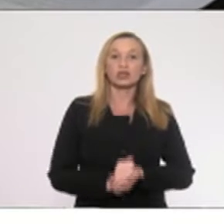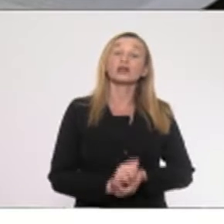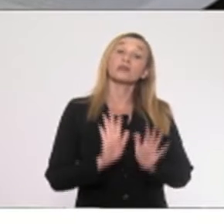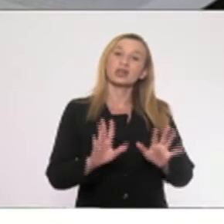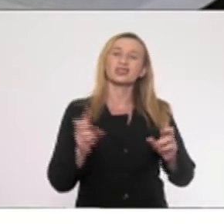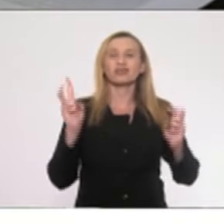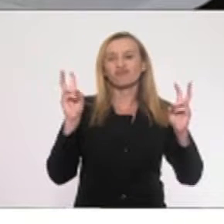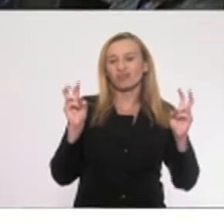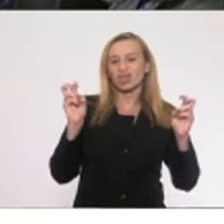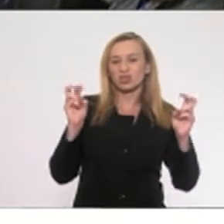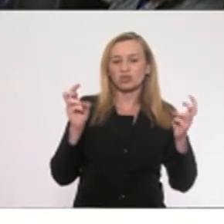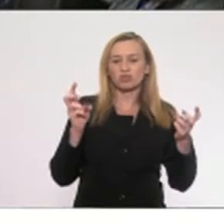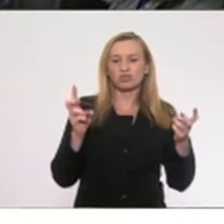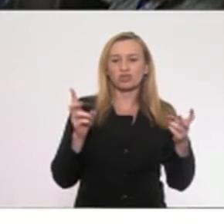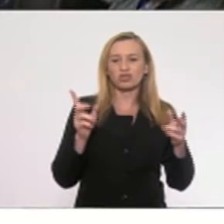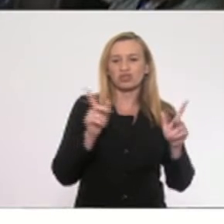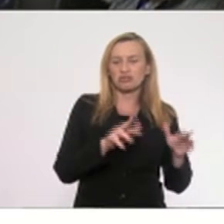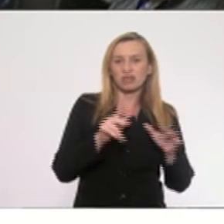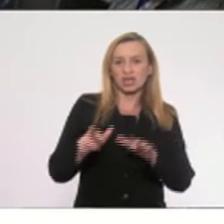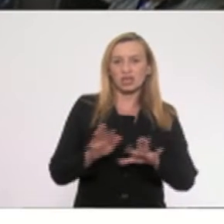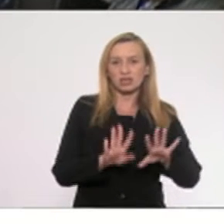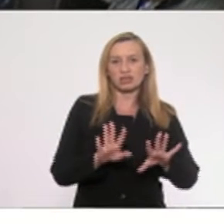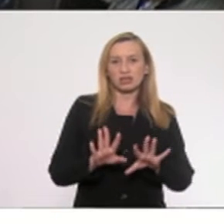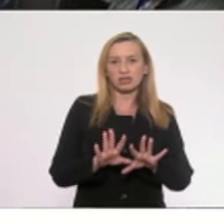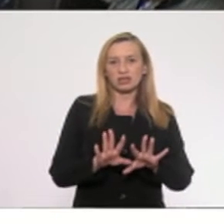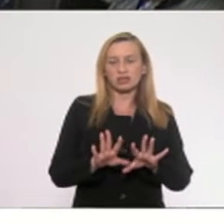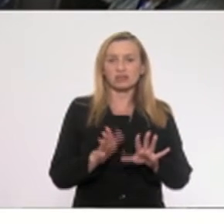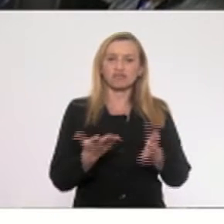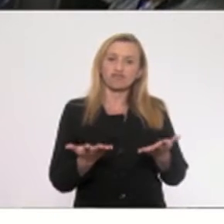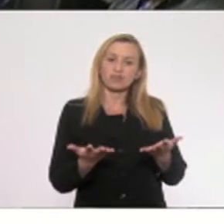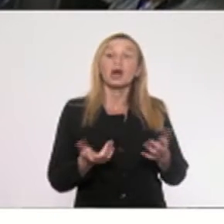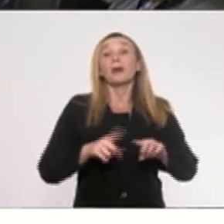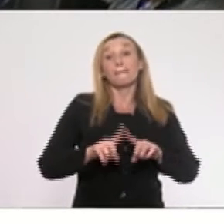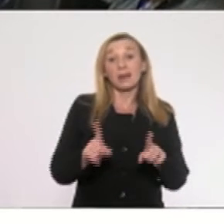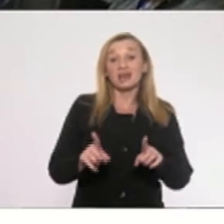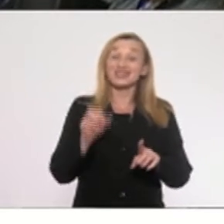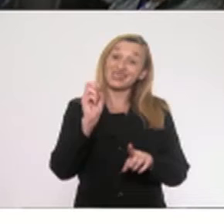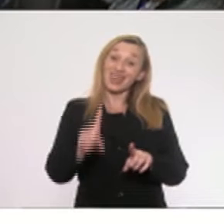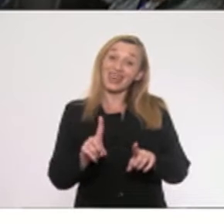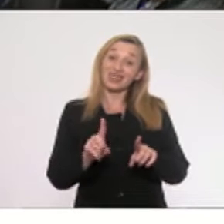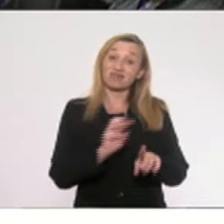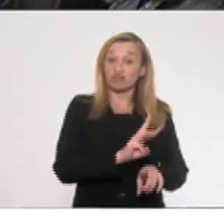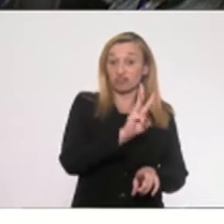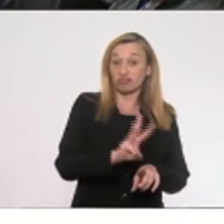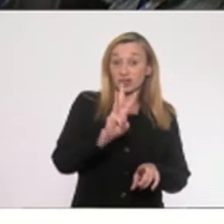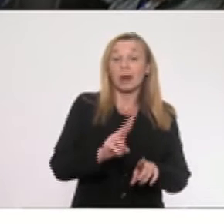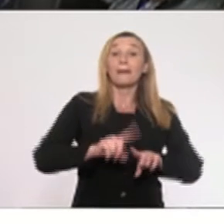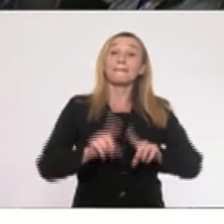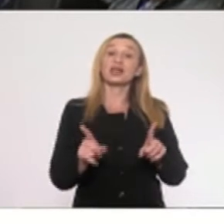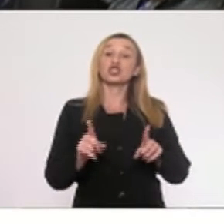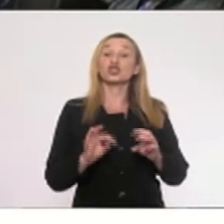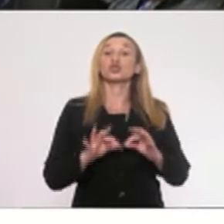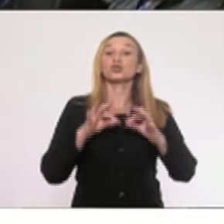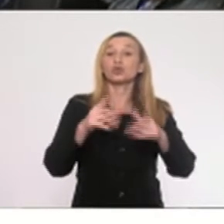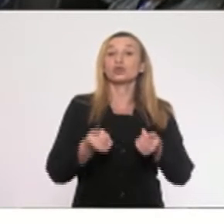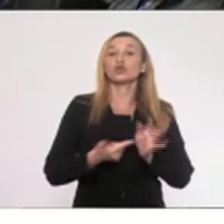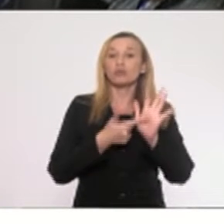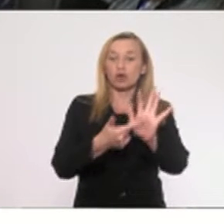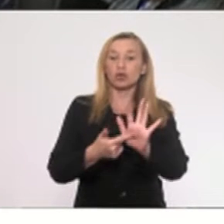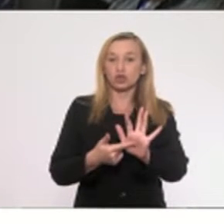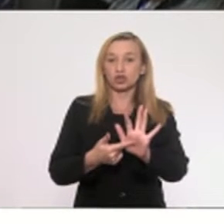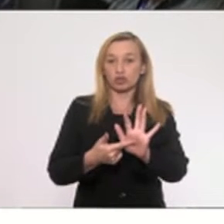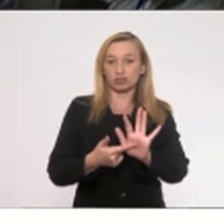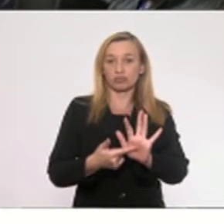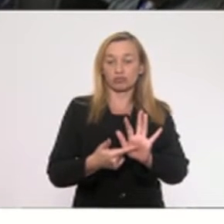absolutamente distintas. São Uma distintas. coisa, são absolutamente distintas. Todas Mas é em prol- site. Sim, mas todas em prol da transparência. O que